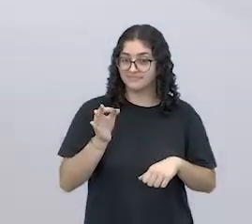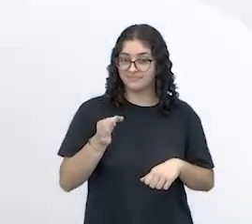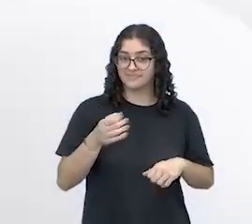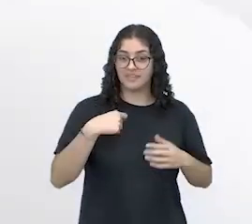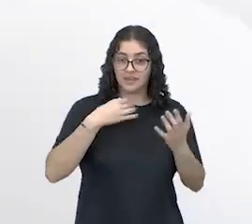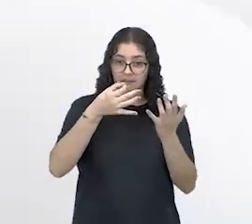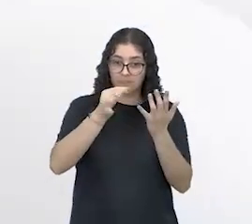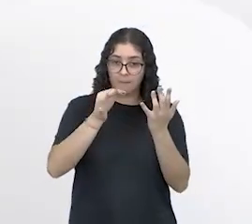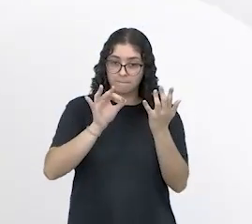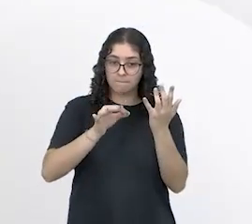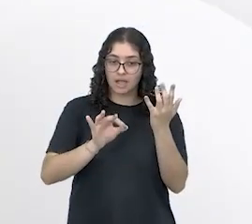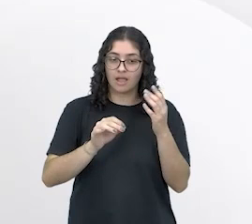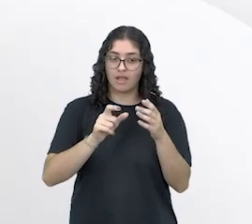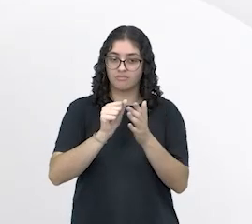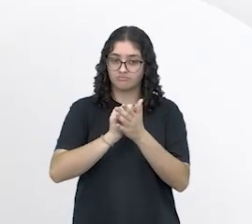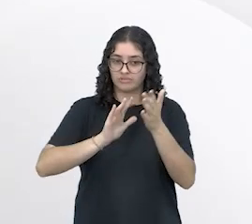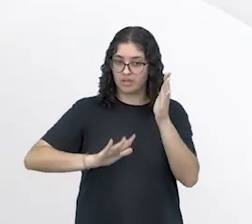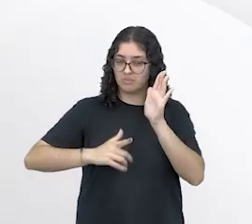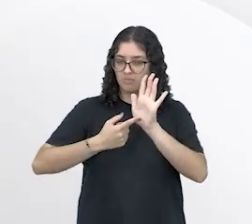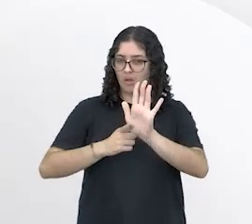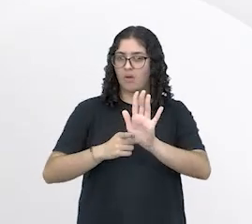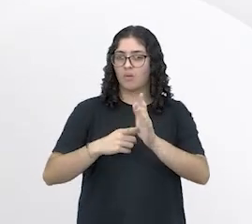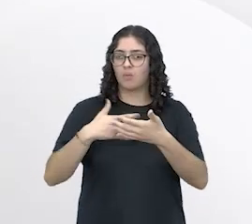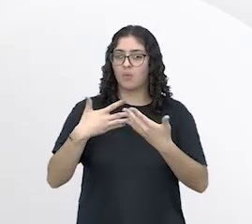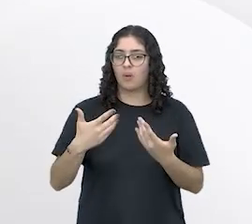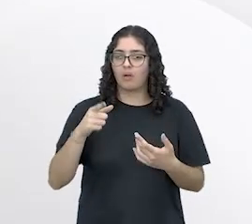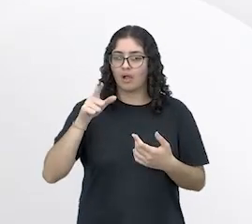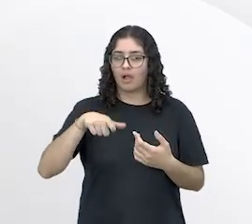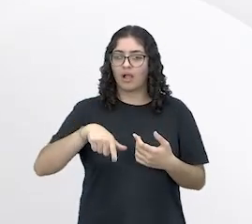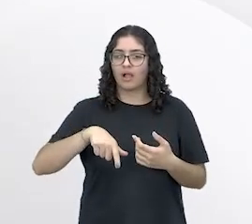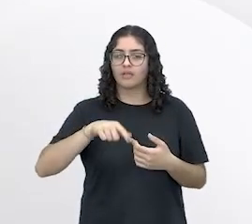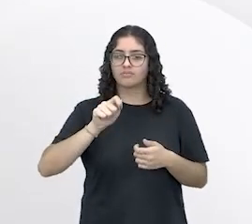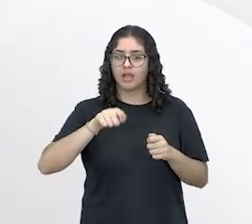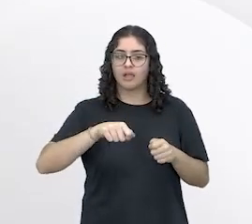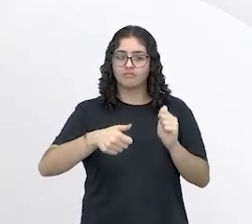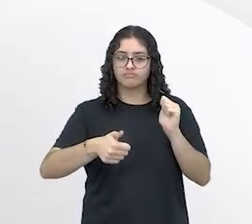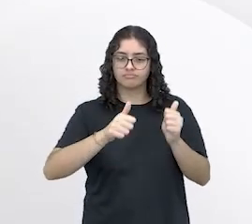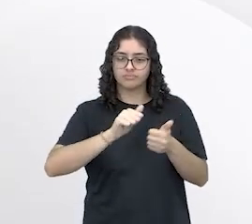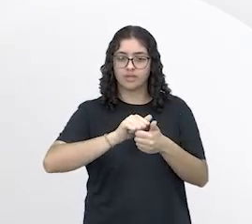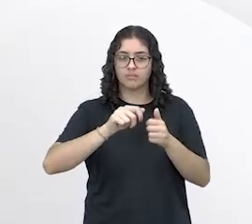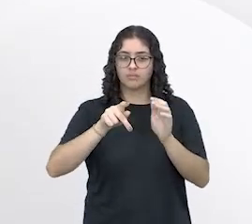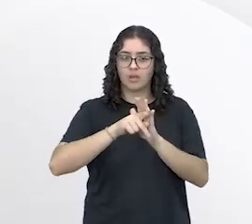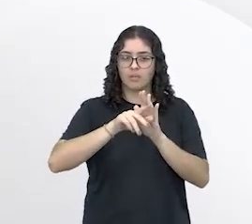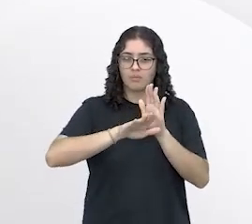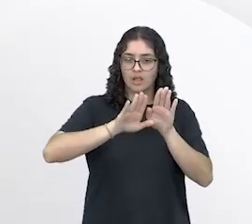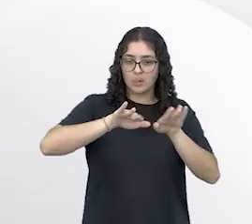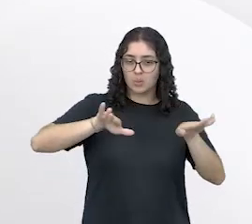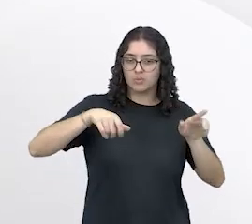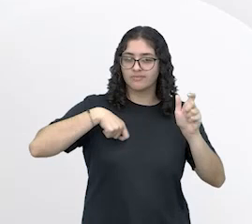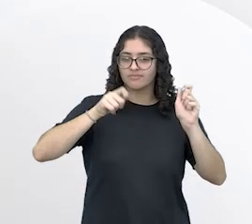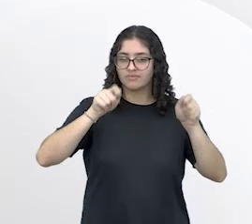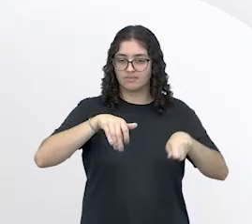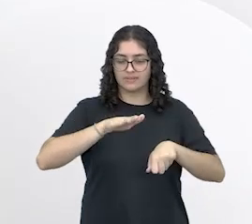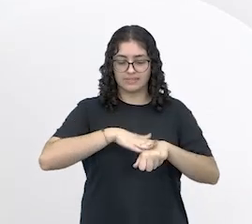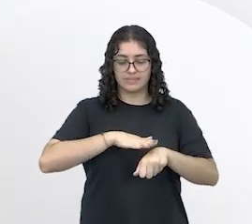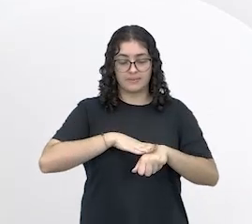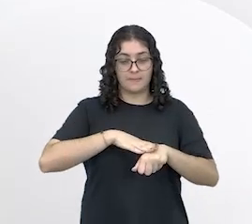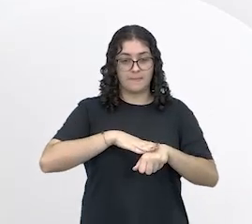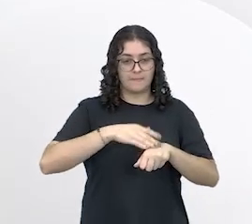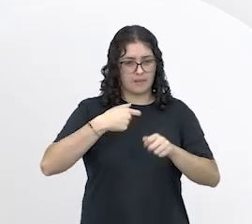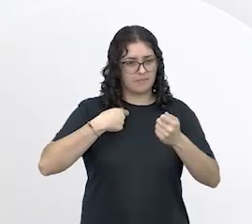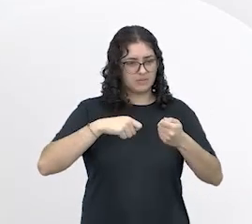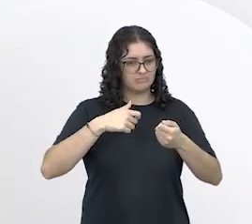conferir as atividades aqui apresentadas, quais delas são passíveis de serem desenvolvidas com as minhas turmas? Eu vou ter que fazer